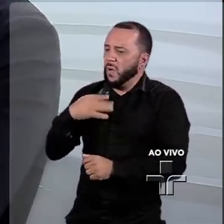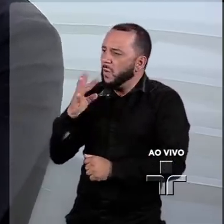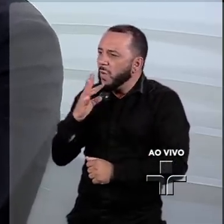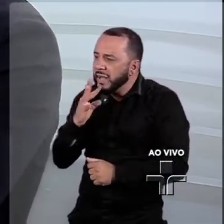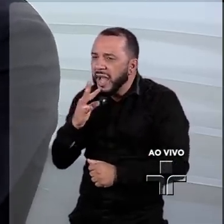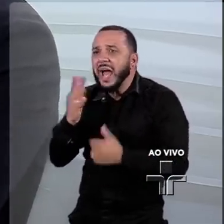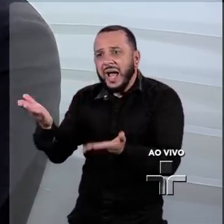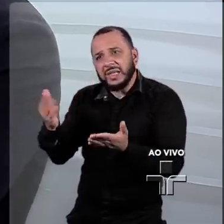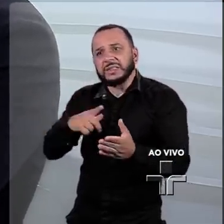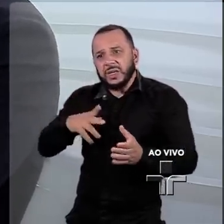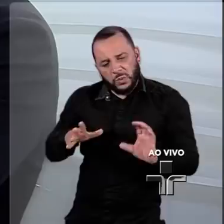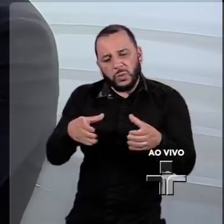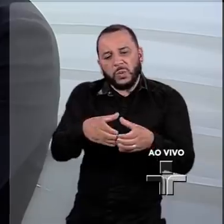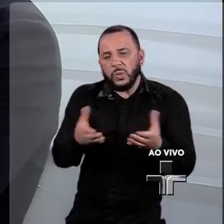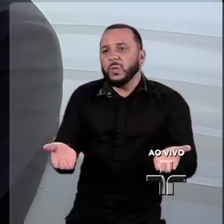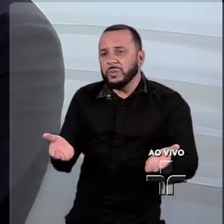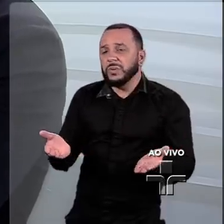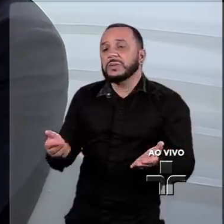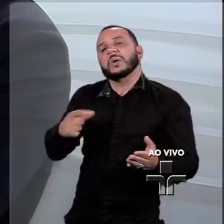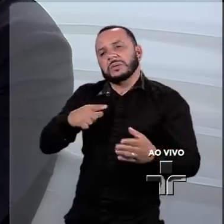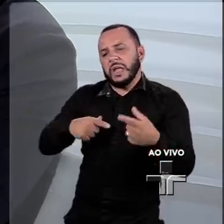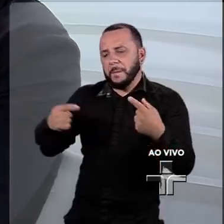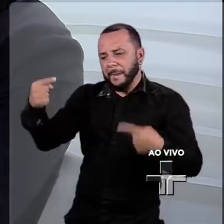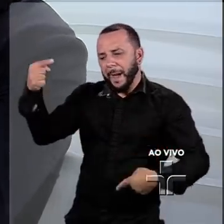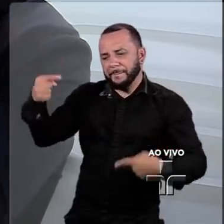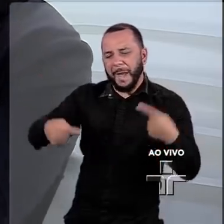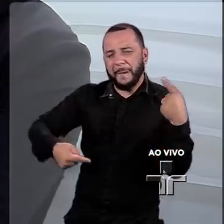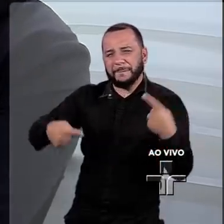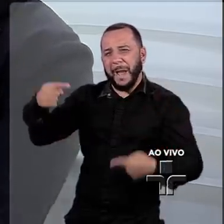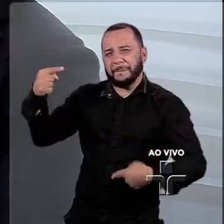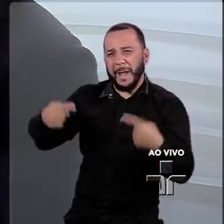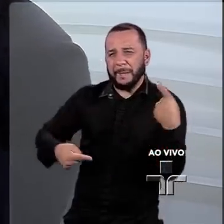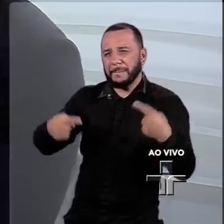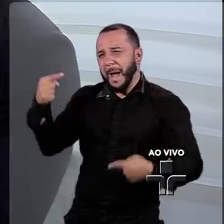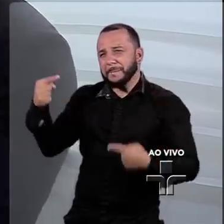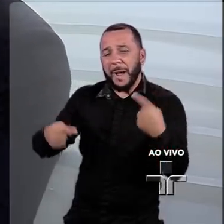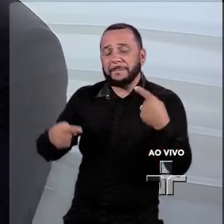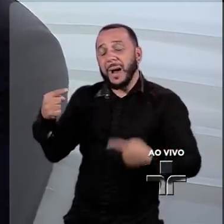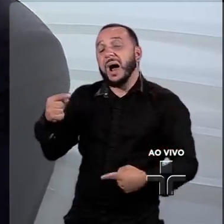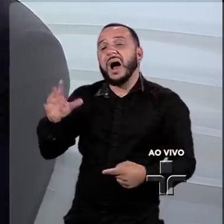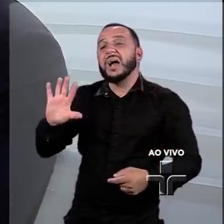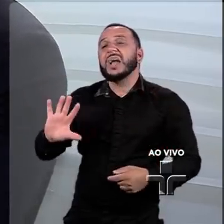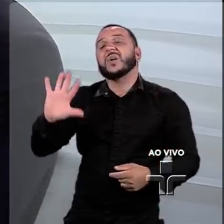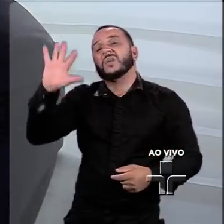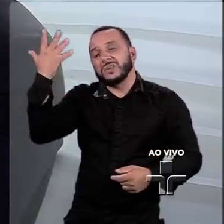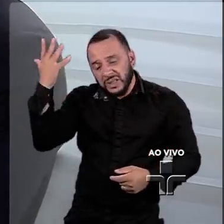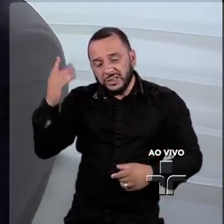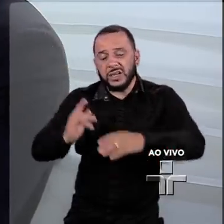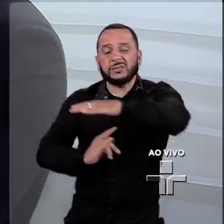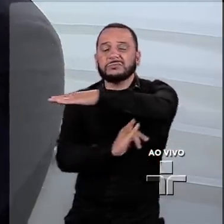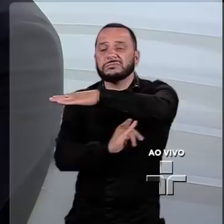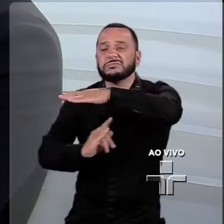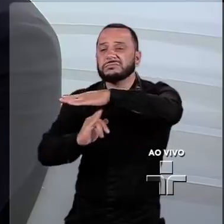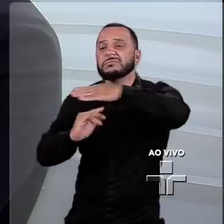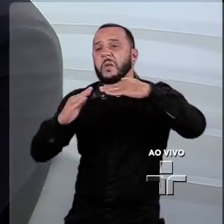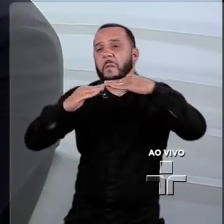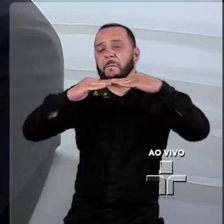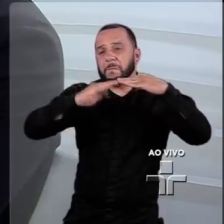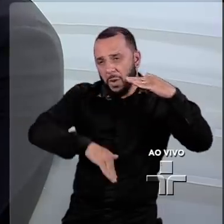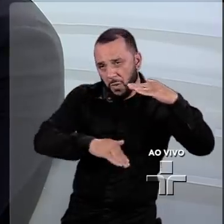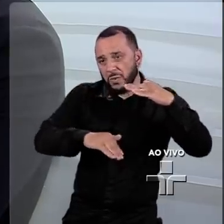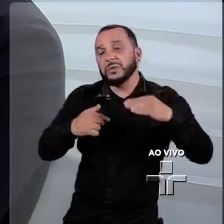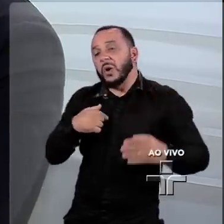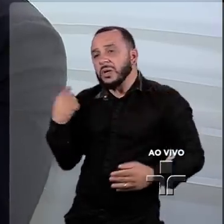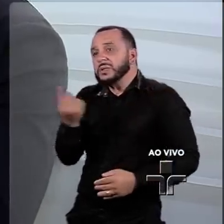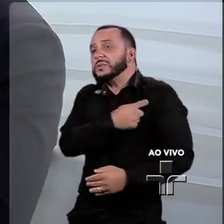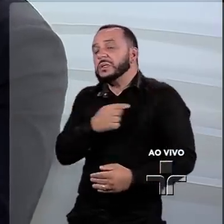quantidade de equipe, enfim. Essa discussão foi rolando, até que teve o incidente na Marginal Pinheiros. Aí nós solicitamos ao tribunal